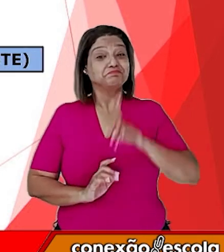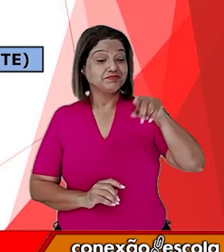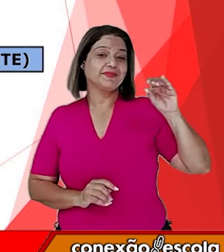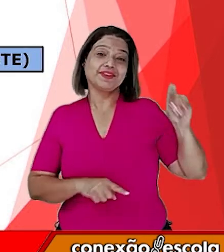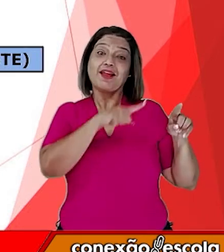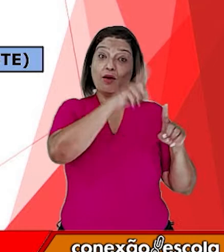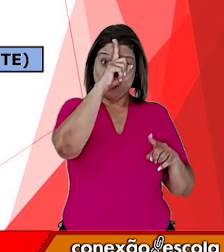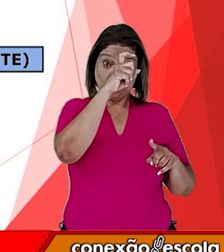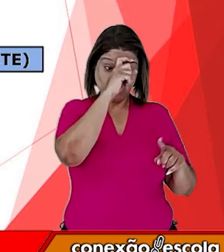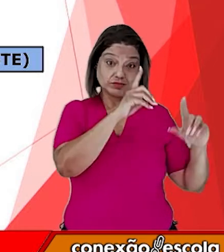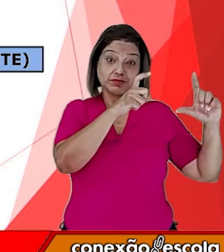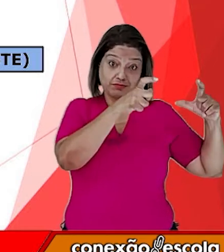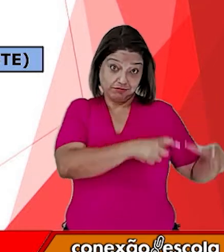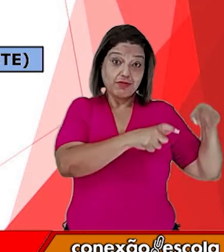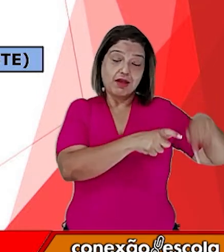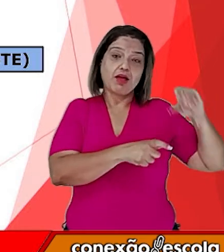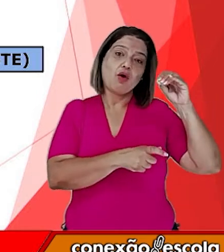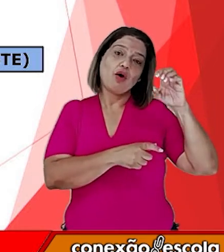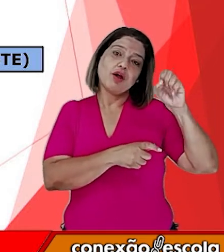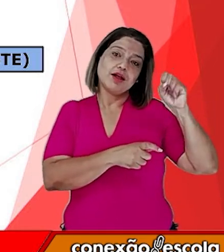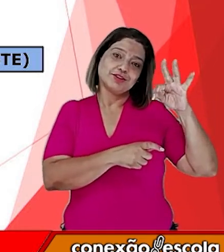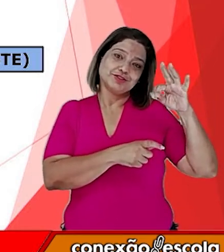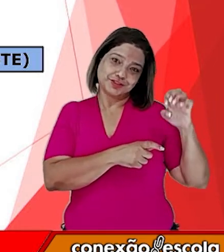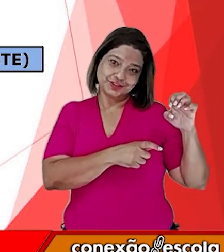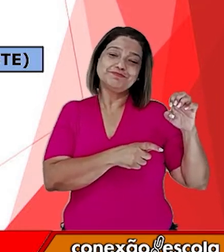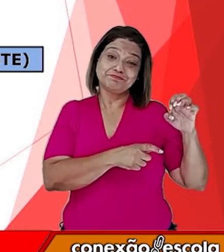O hospital está no oeste.